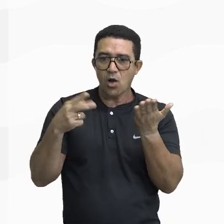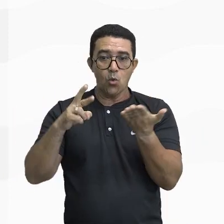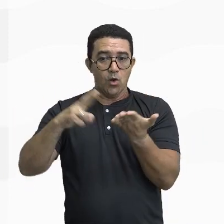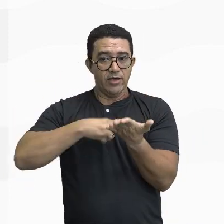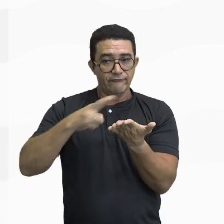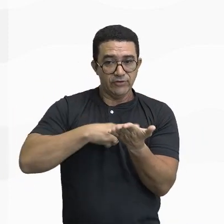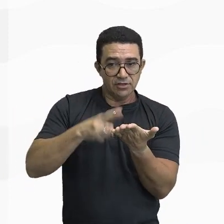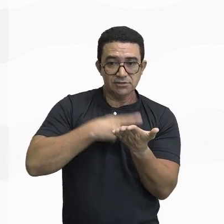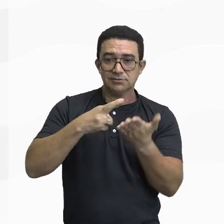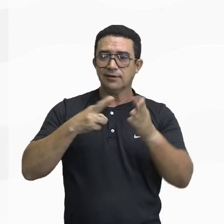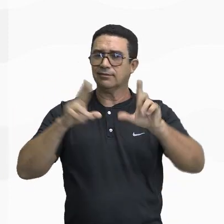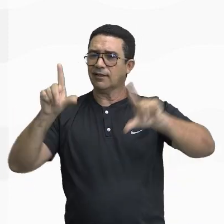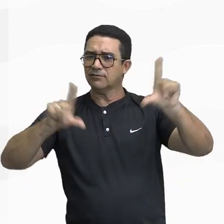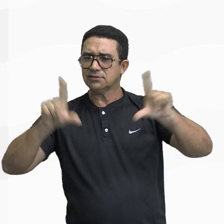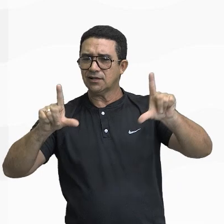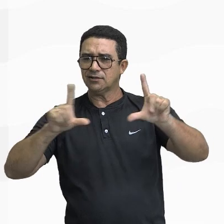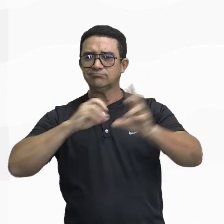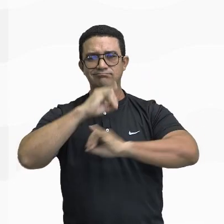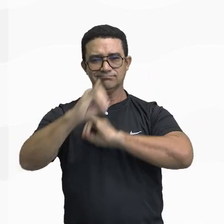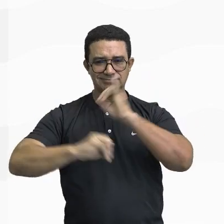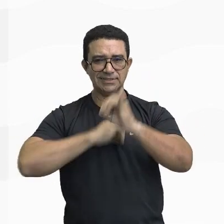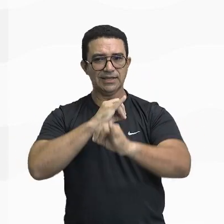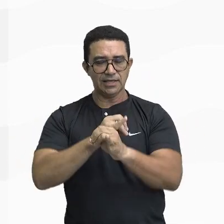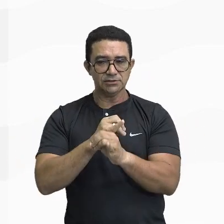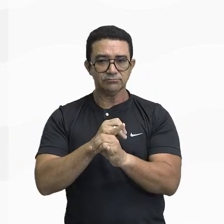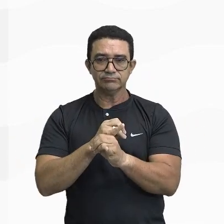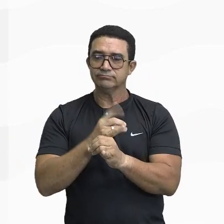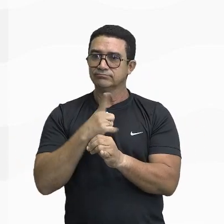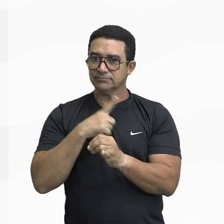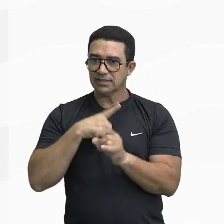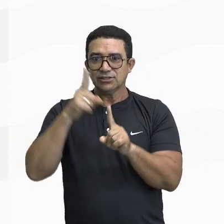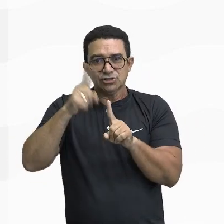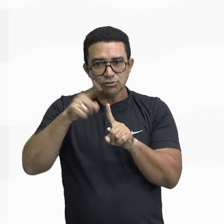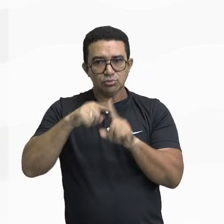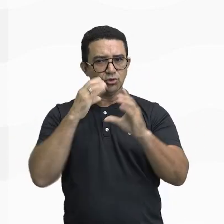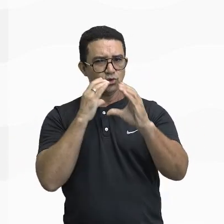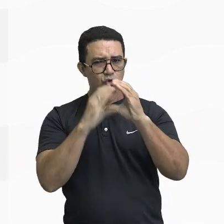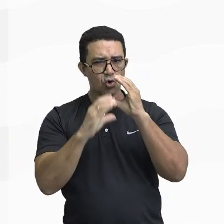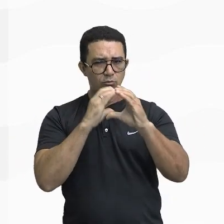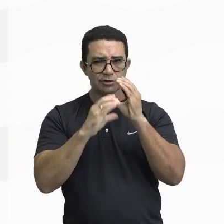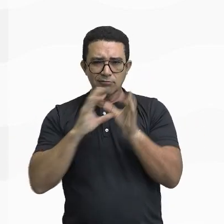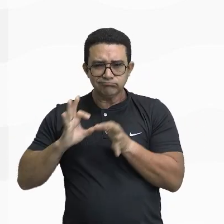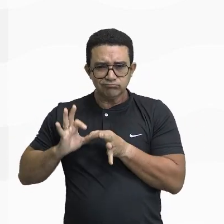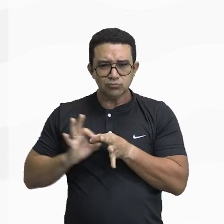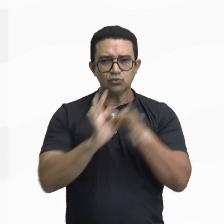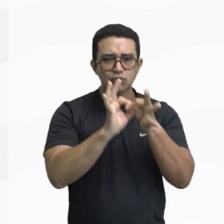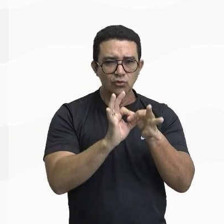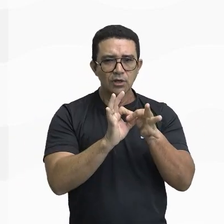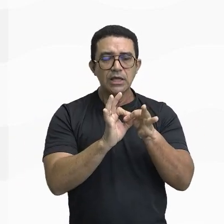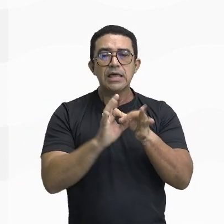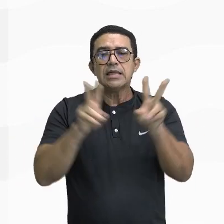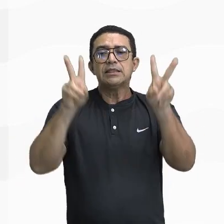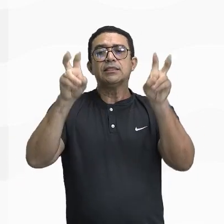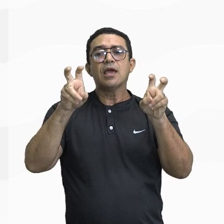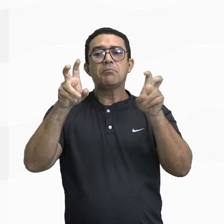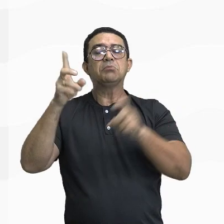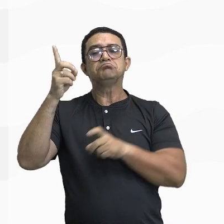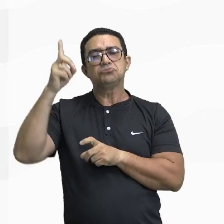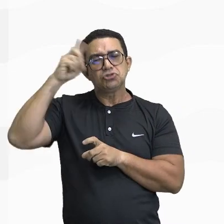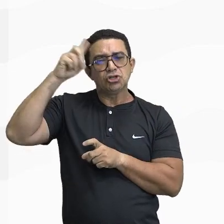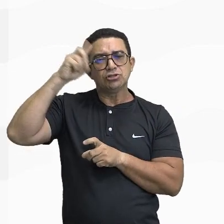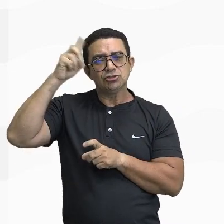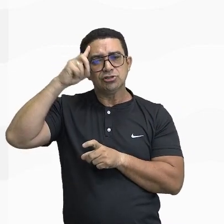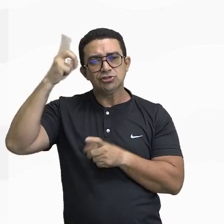na televisão, internet. Então, esses tipos de comunicações associadas a assuntos do dia a dia, como resultado